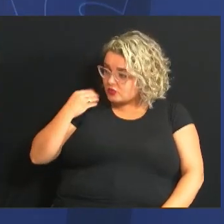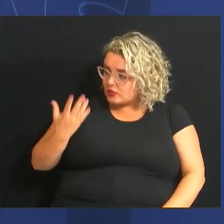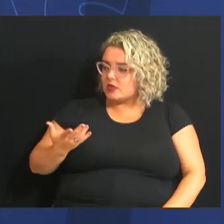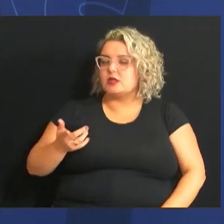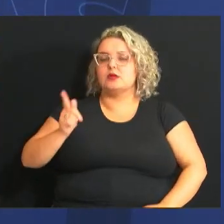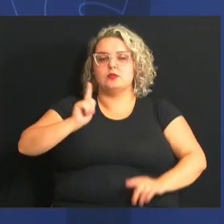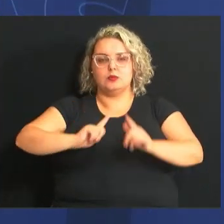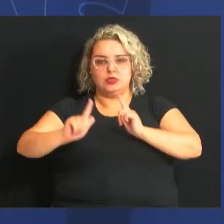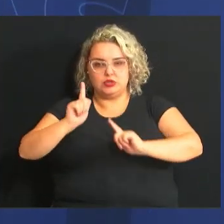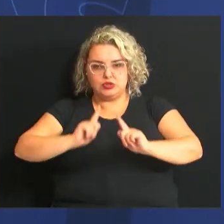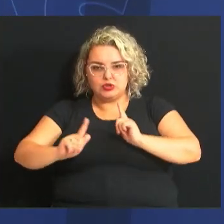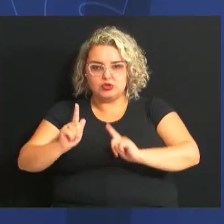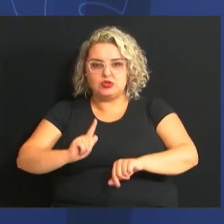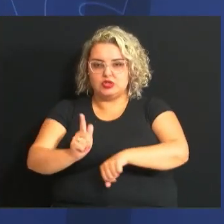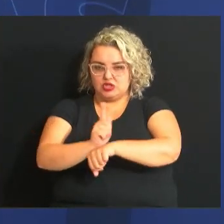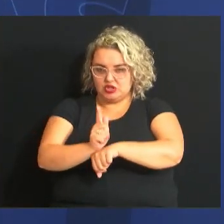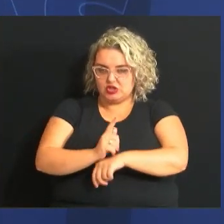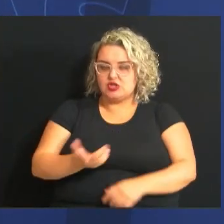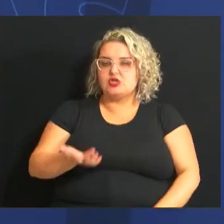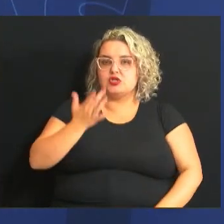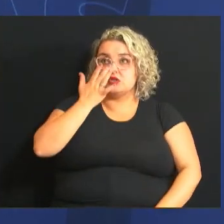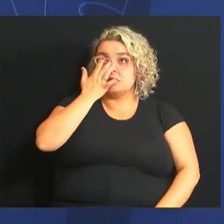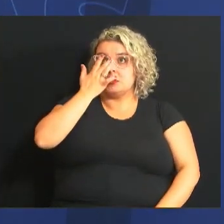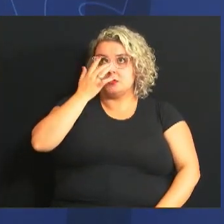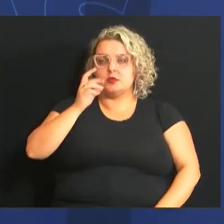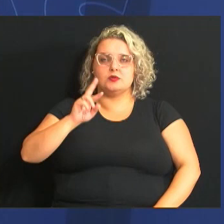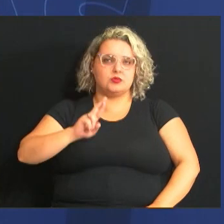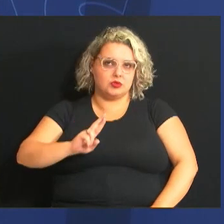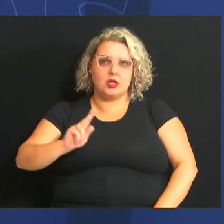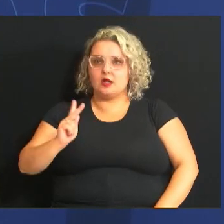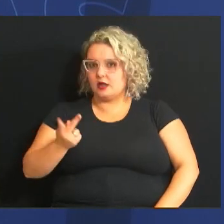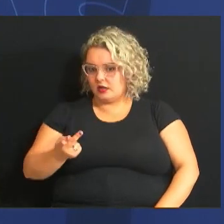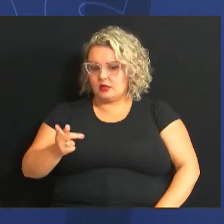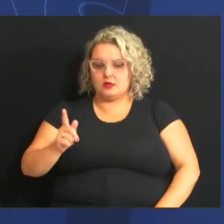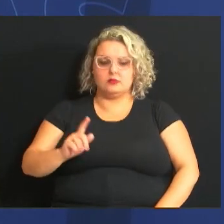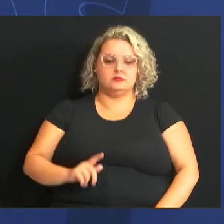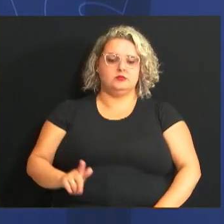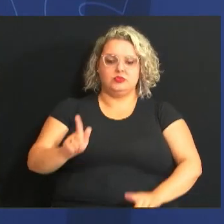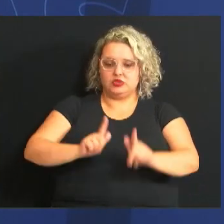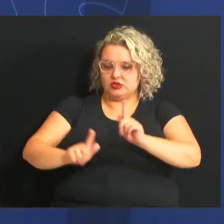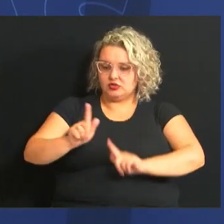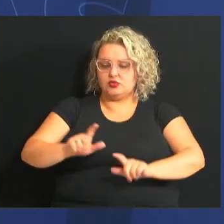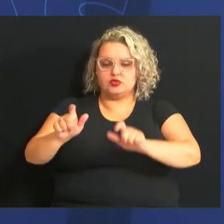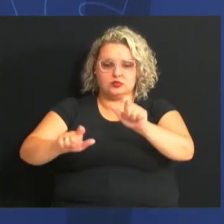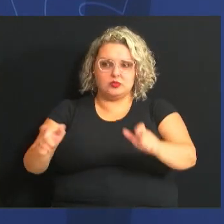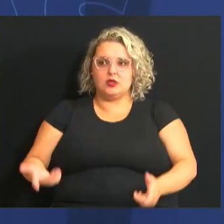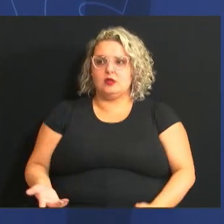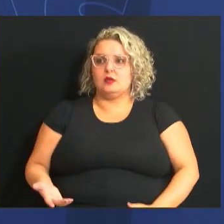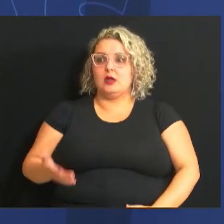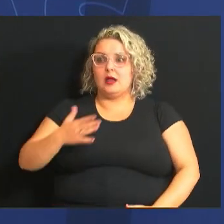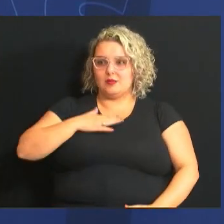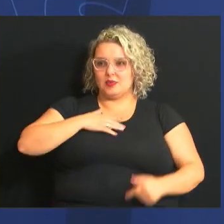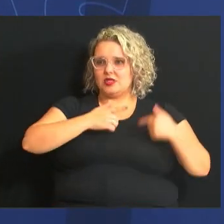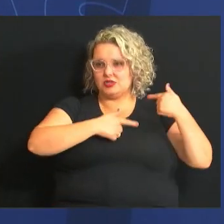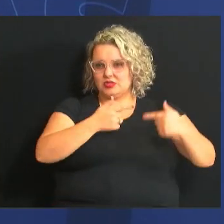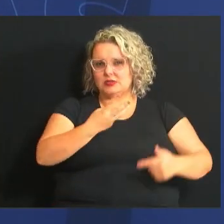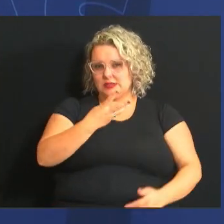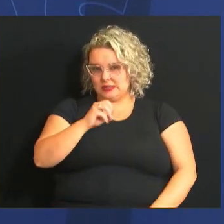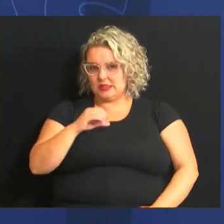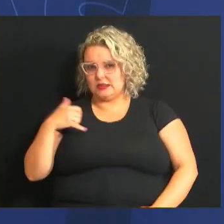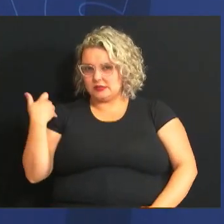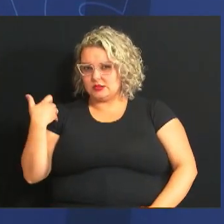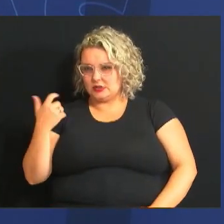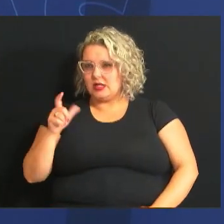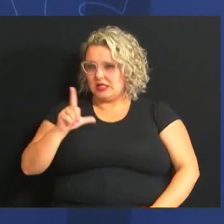como recursos humanos, você entende que a minha geração, essa que está aí com uns 30 anos, tem dificuldade